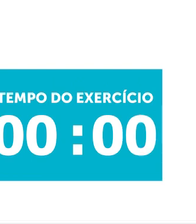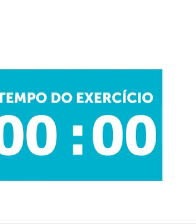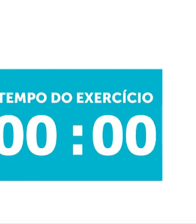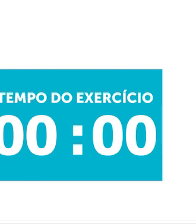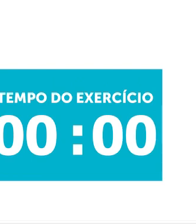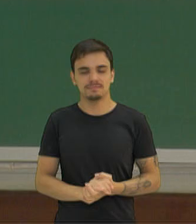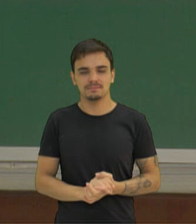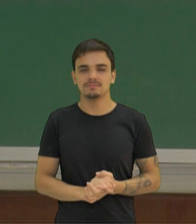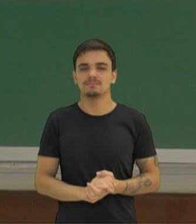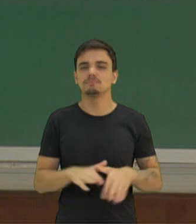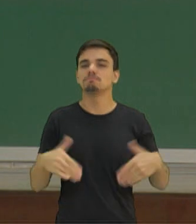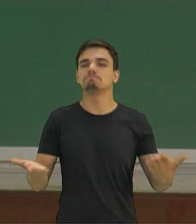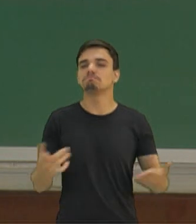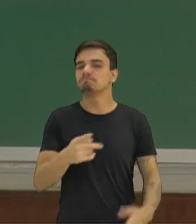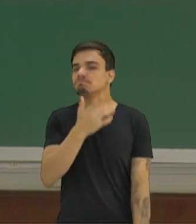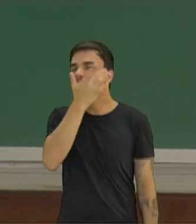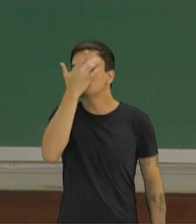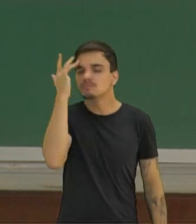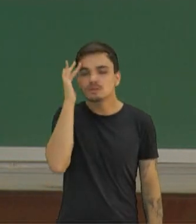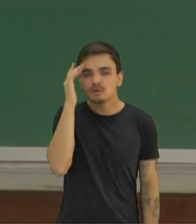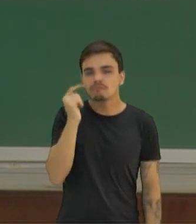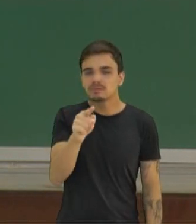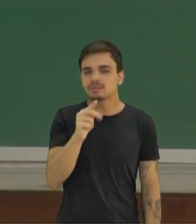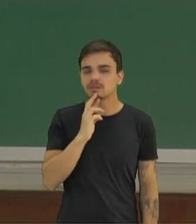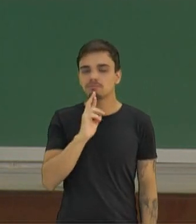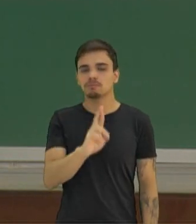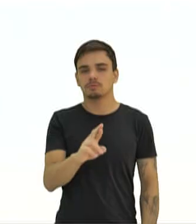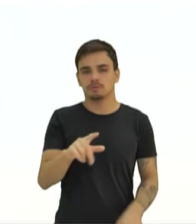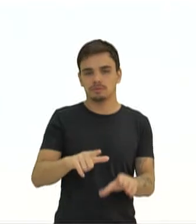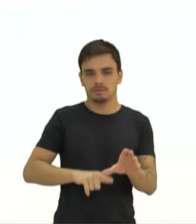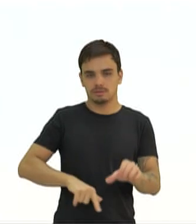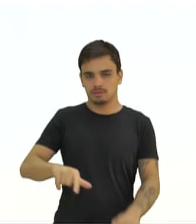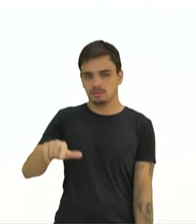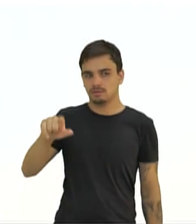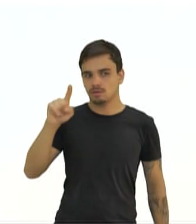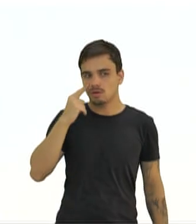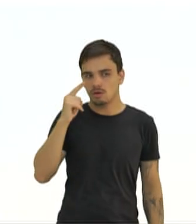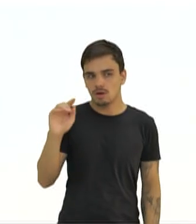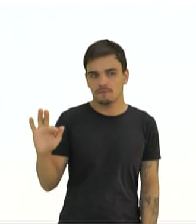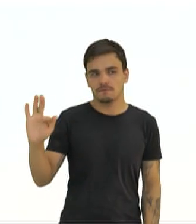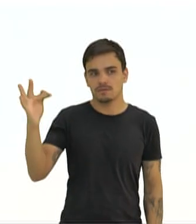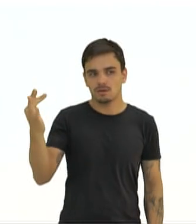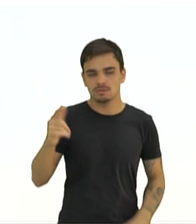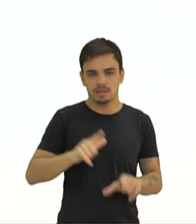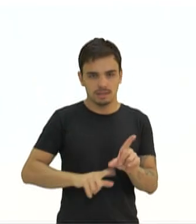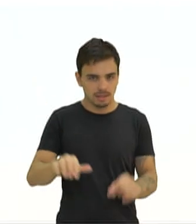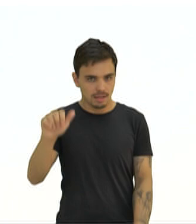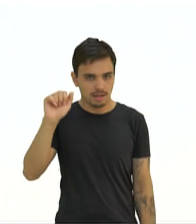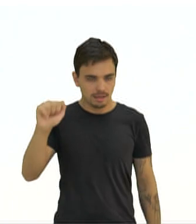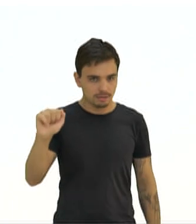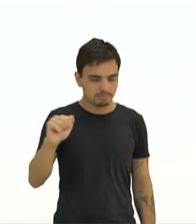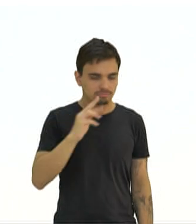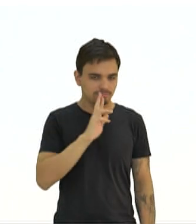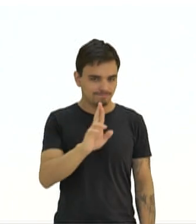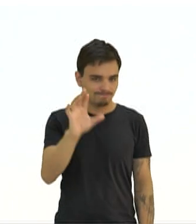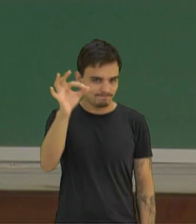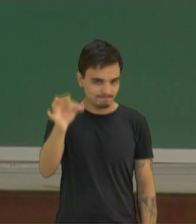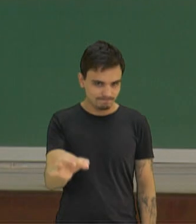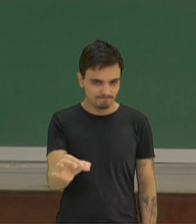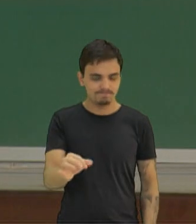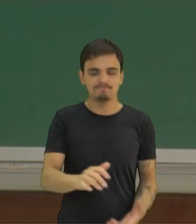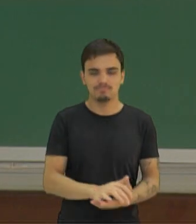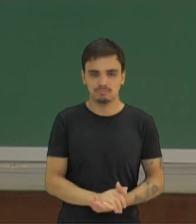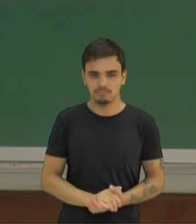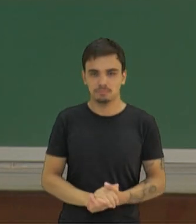E aí E aí pessoal quem respondeu aqui a alternativa falsa né respondeu